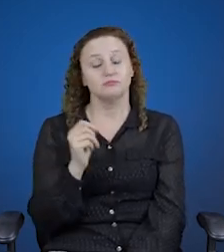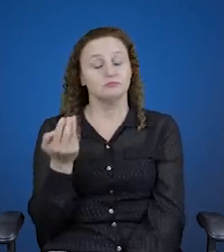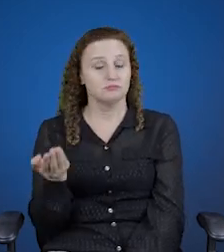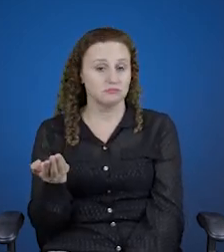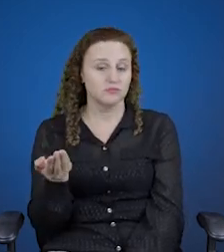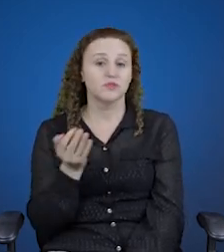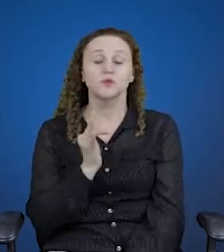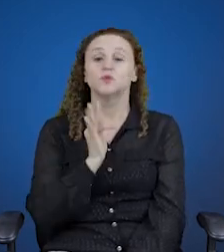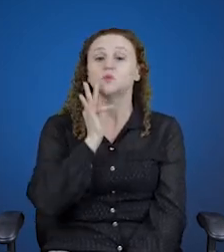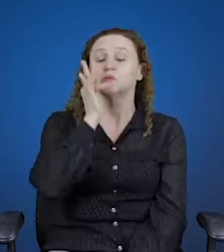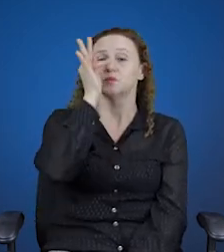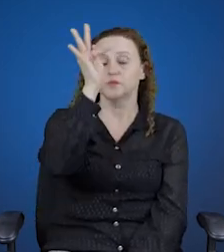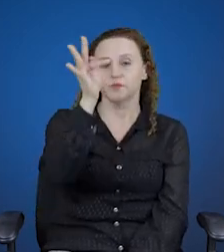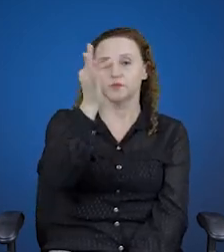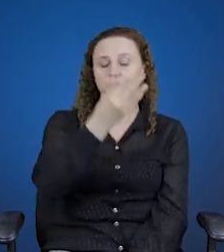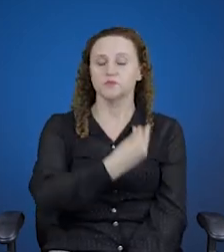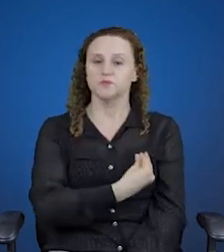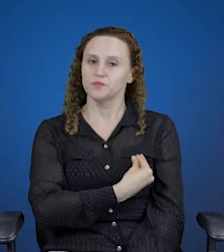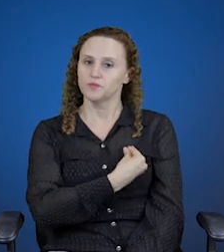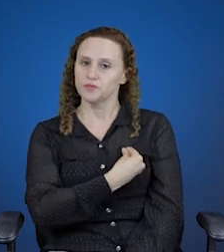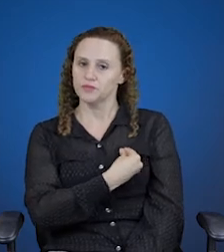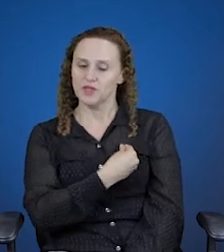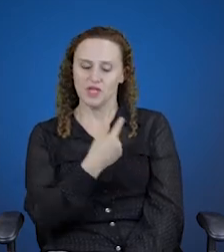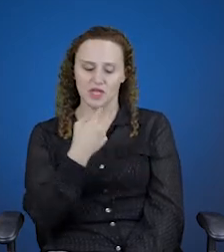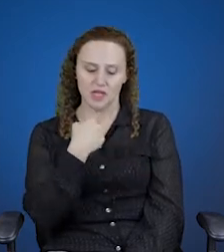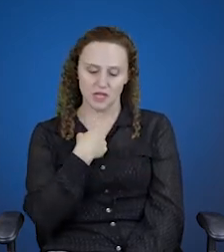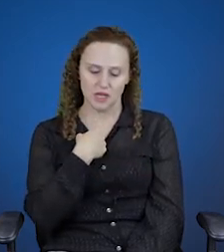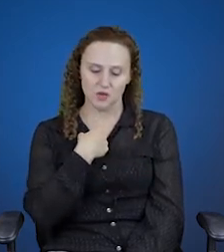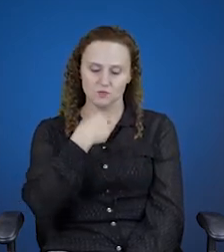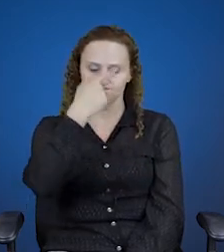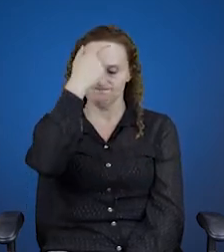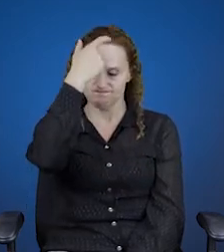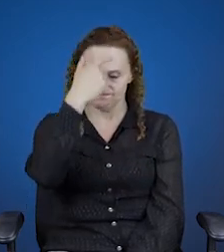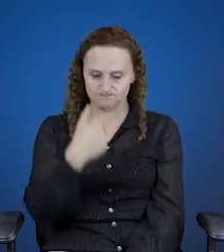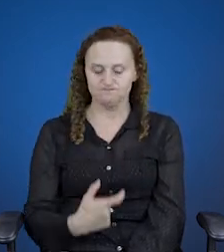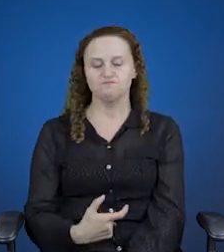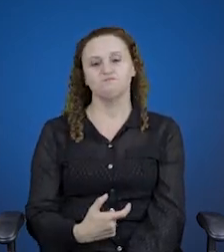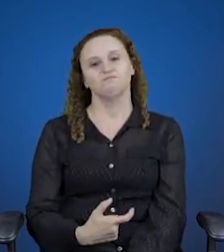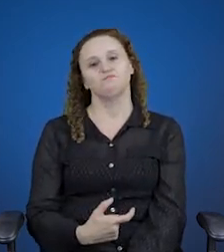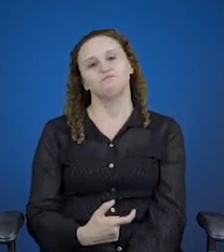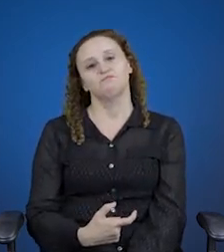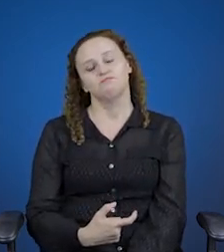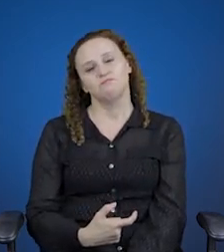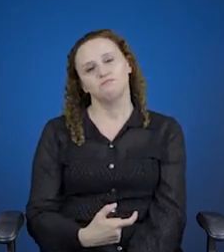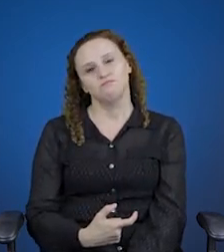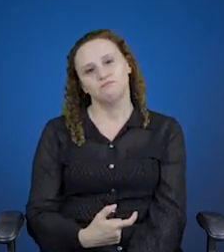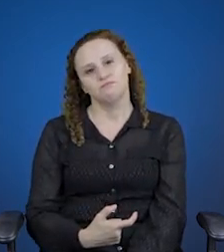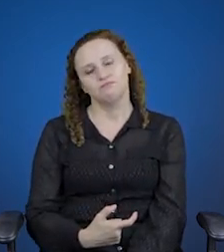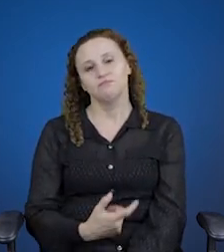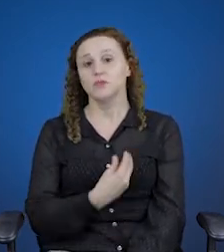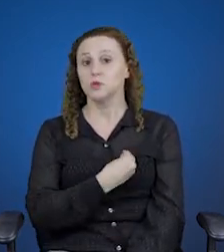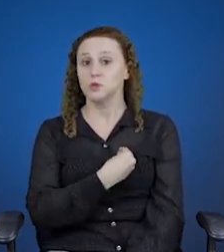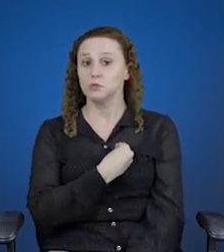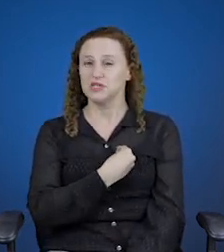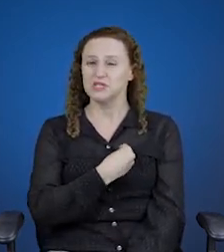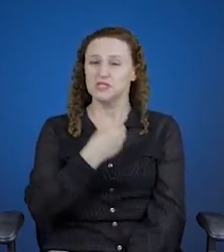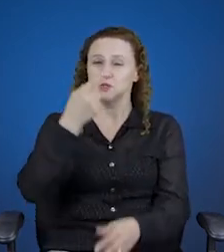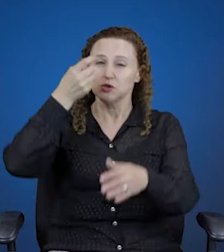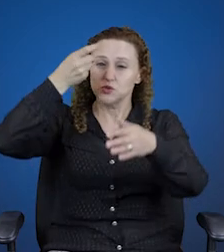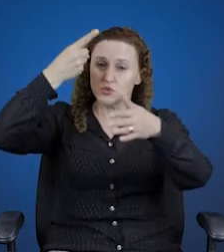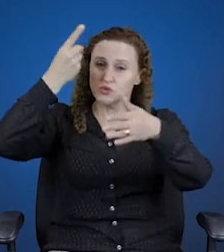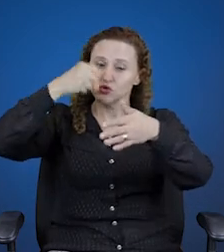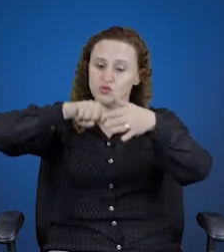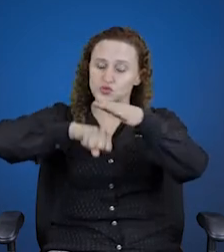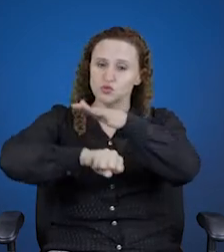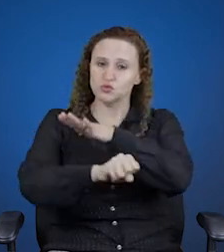e no futuro do presente eu serei e no